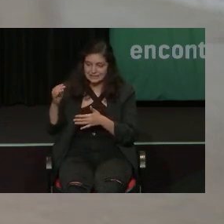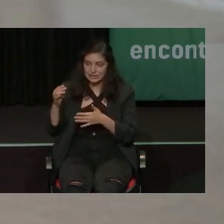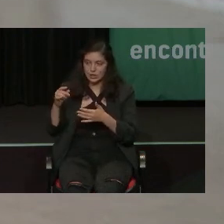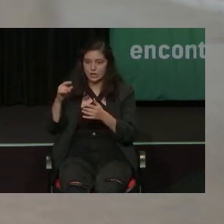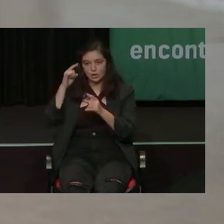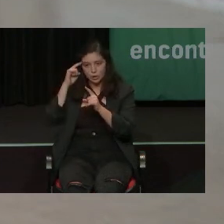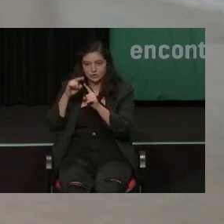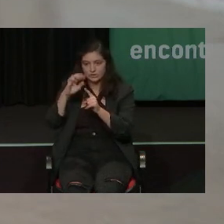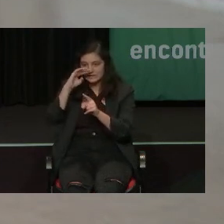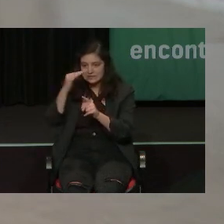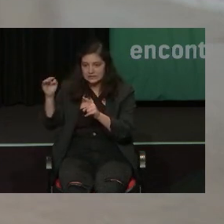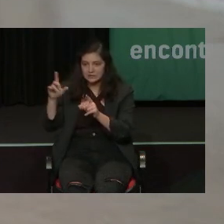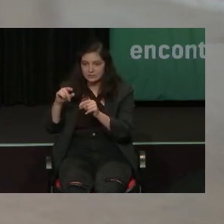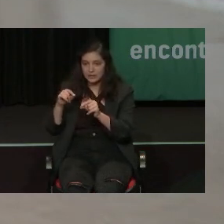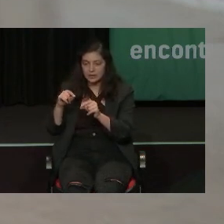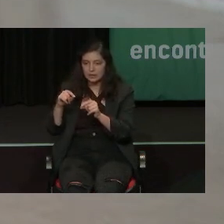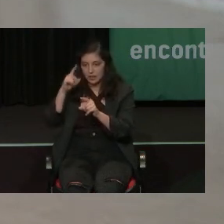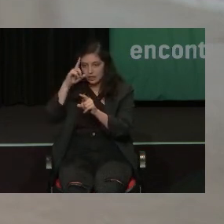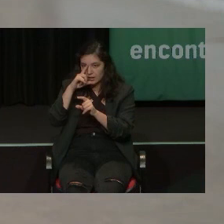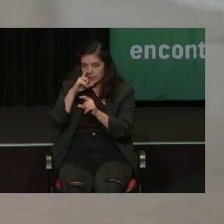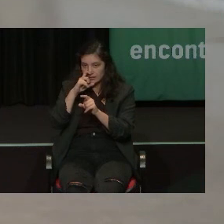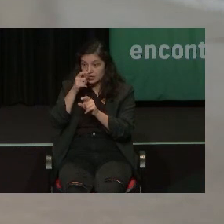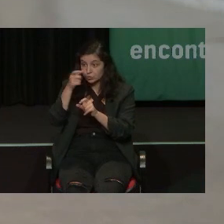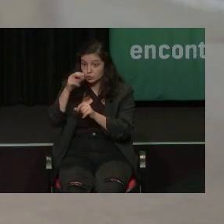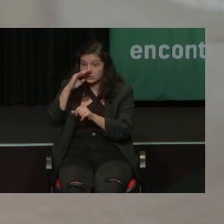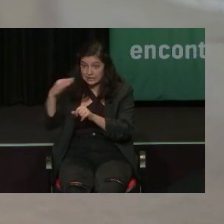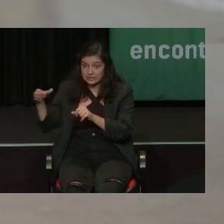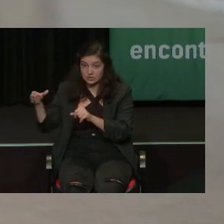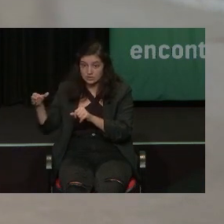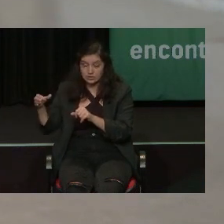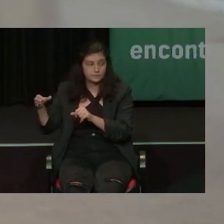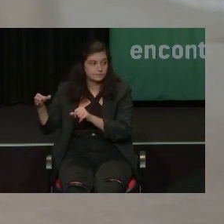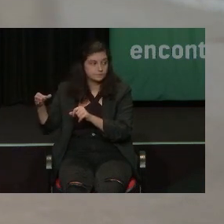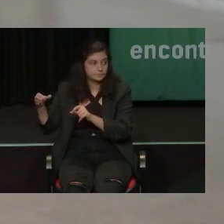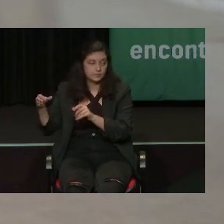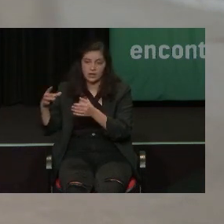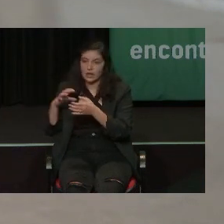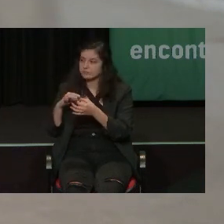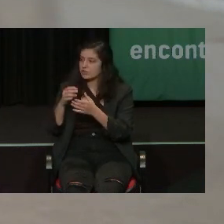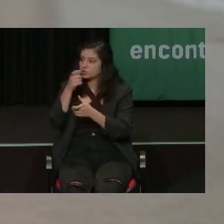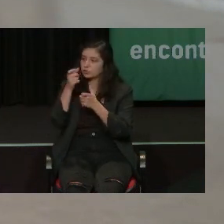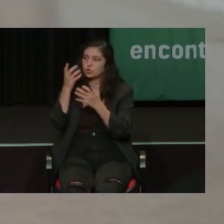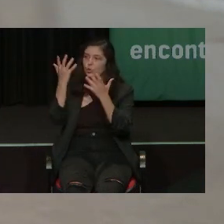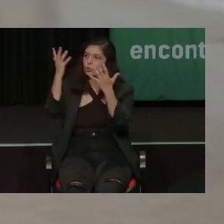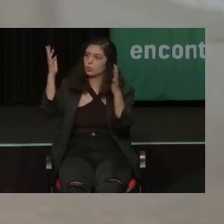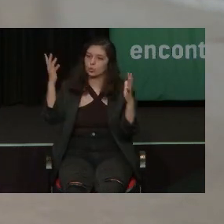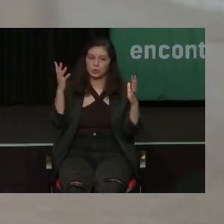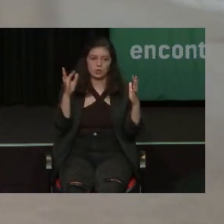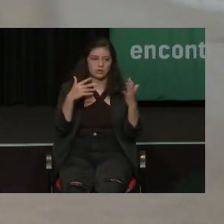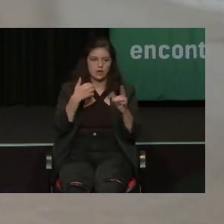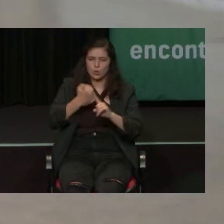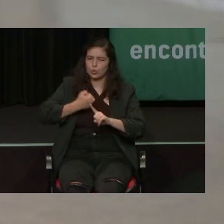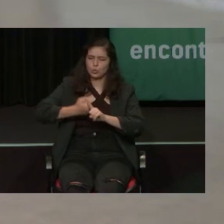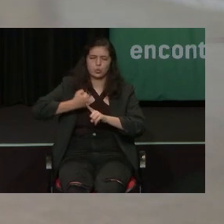ciência. Lembrando sempre que os cientistas são aqueles heróis discretos que lutam sem